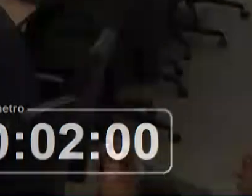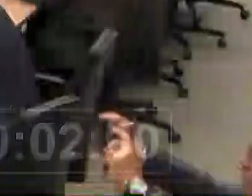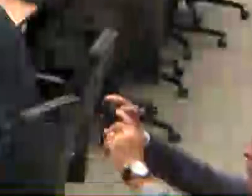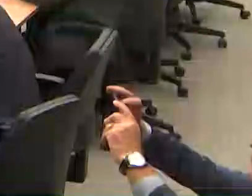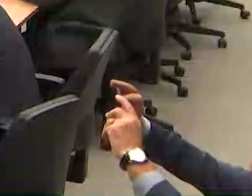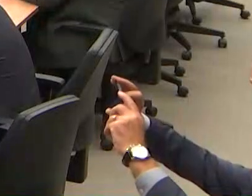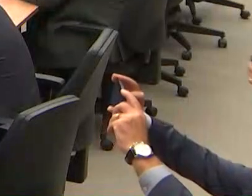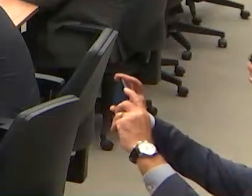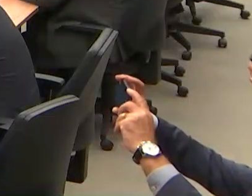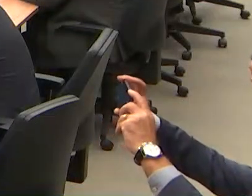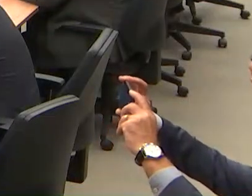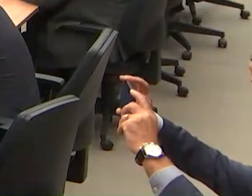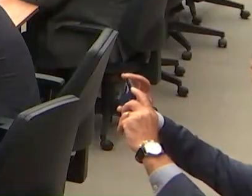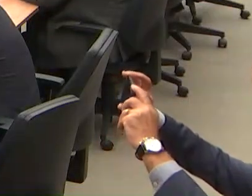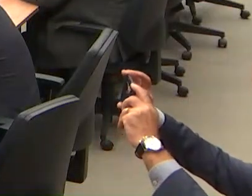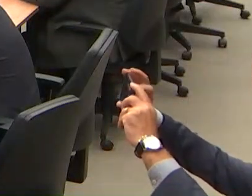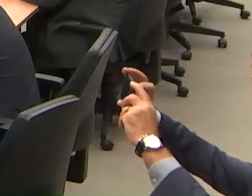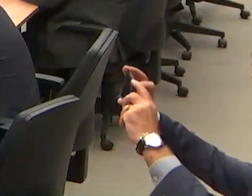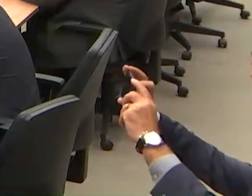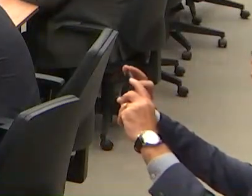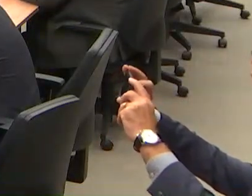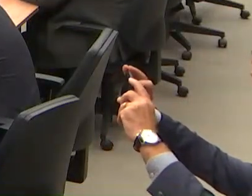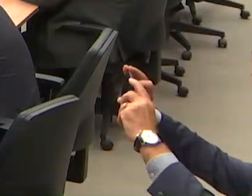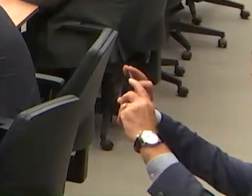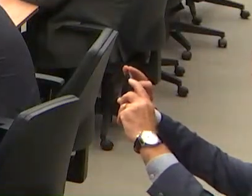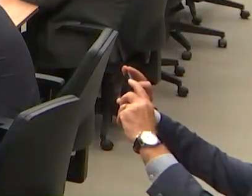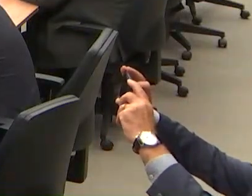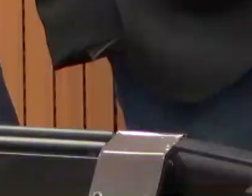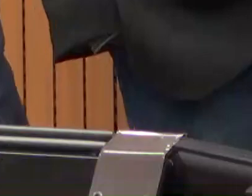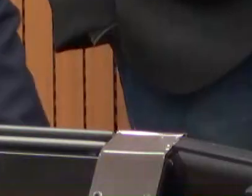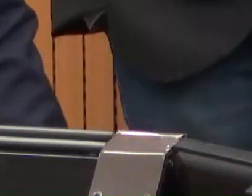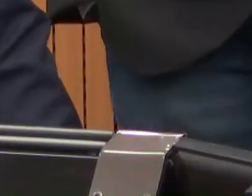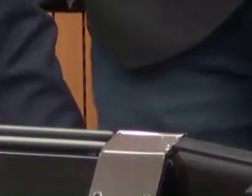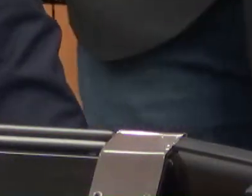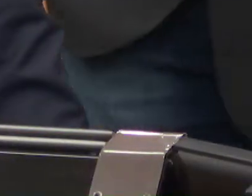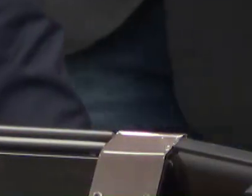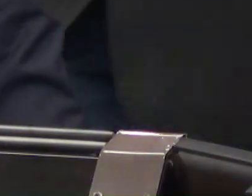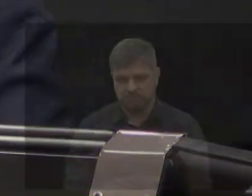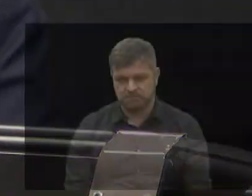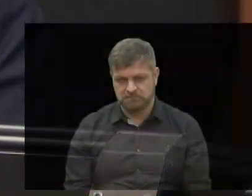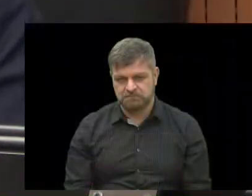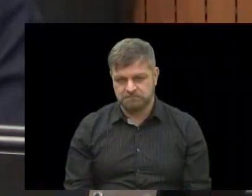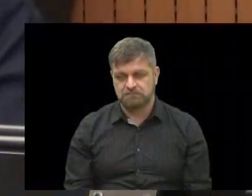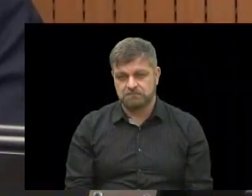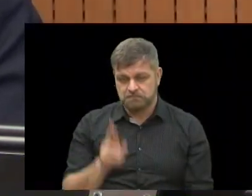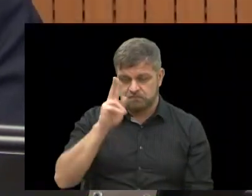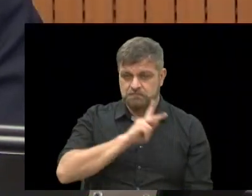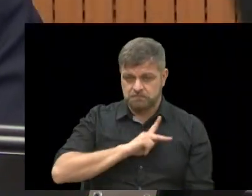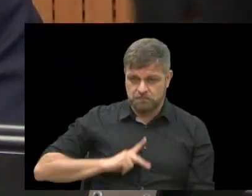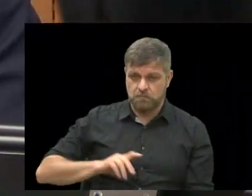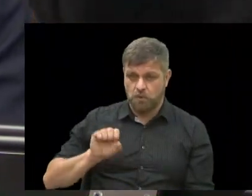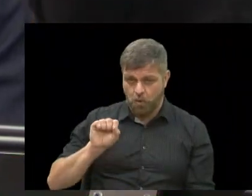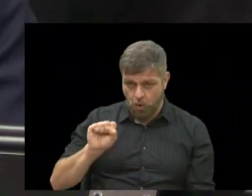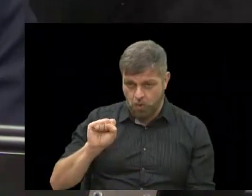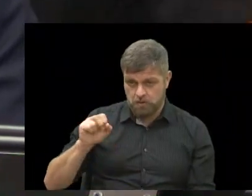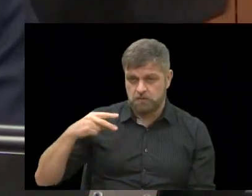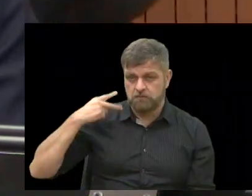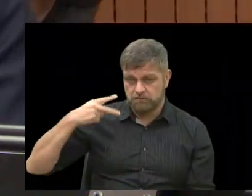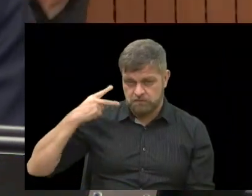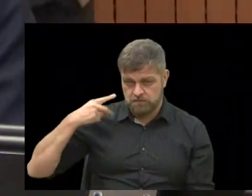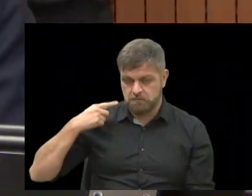Informe o resultado, primeiro secretário. Senhor presidente Marcos Bernardelli, nós temos 8